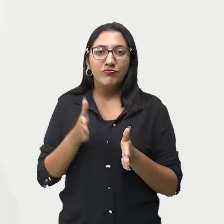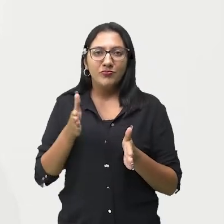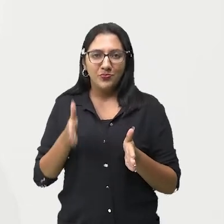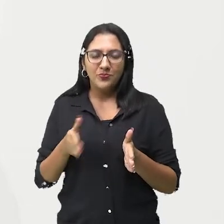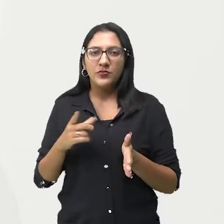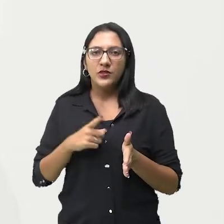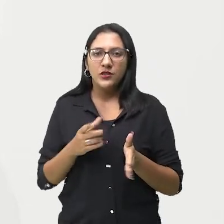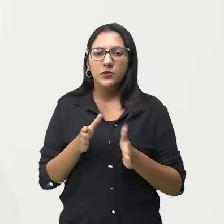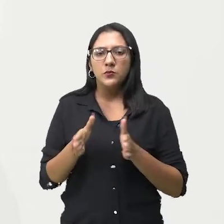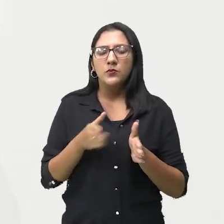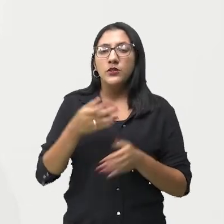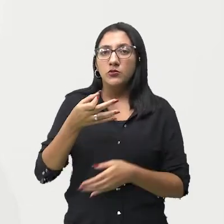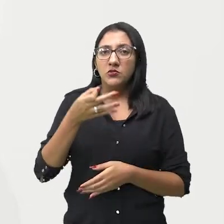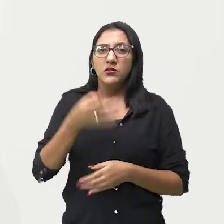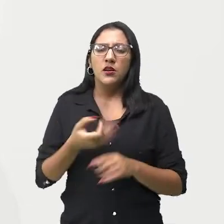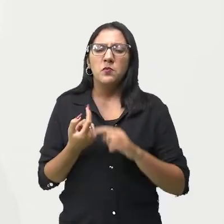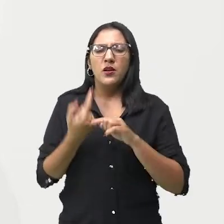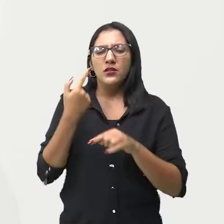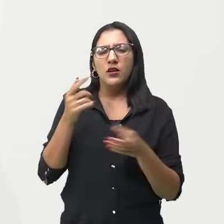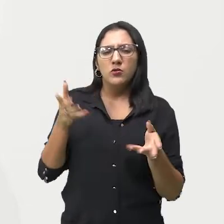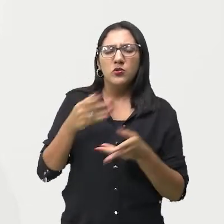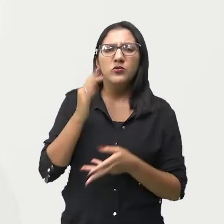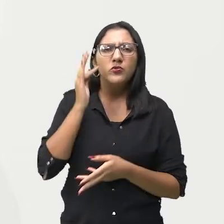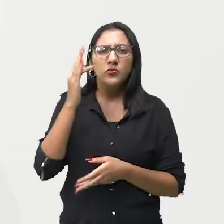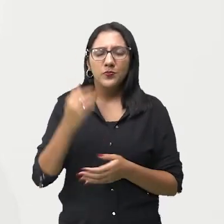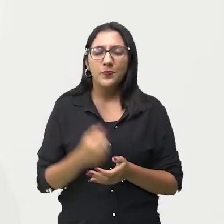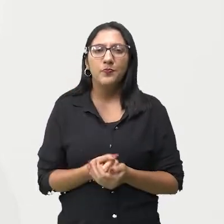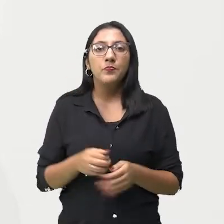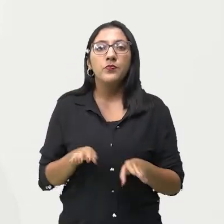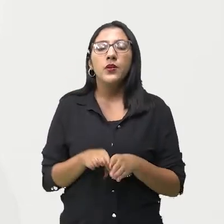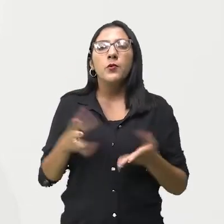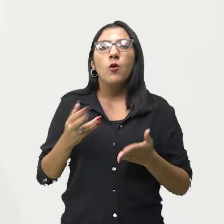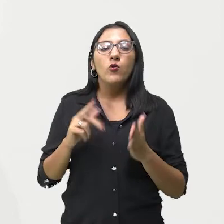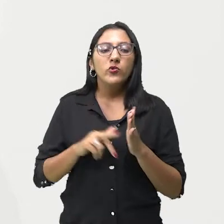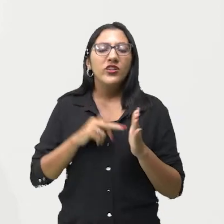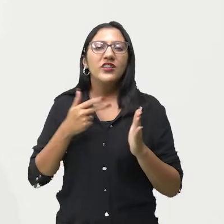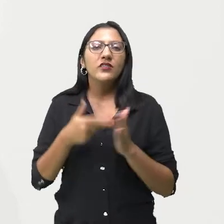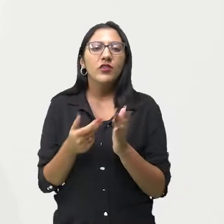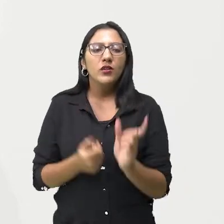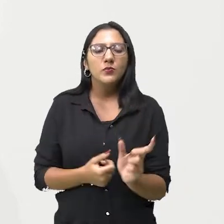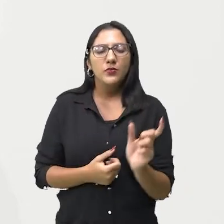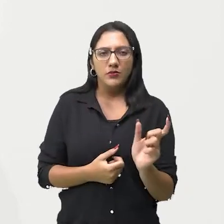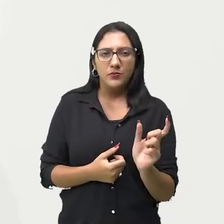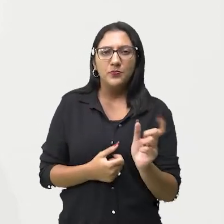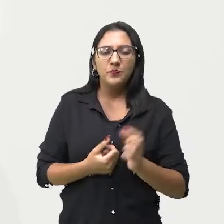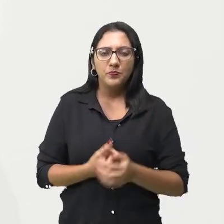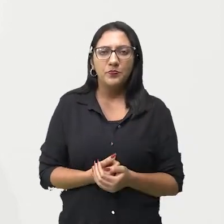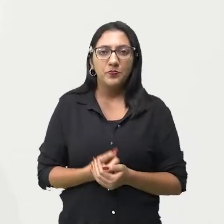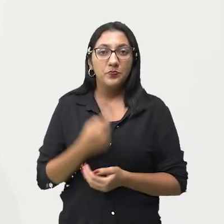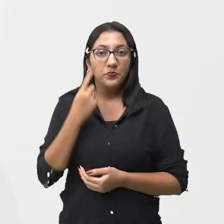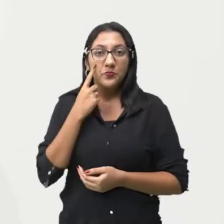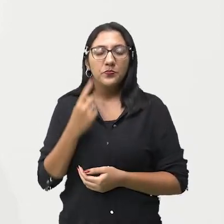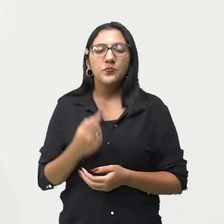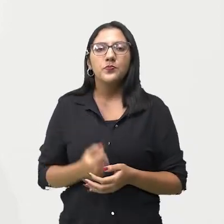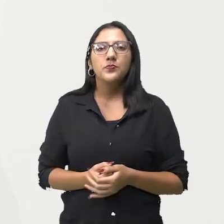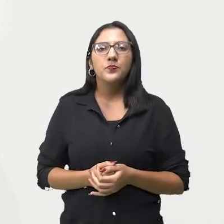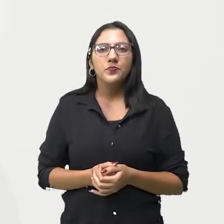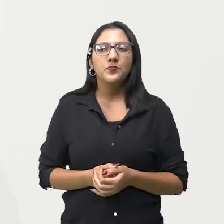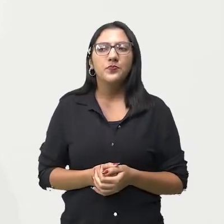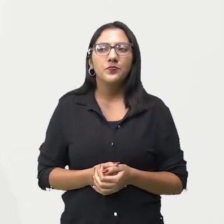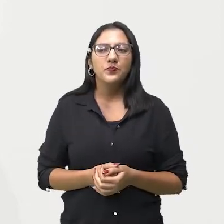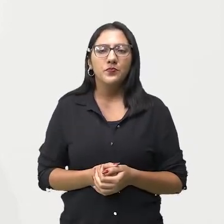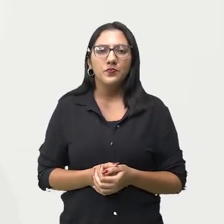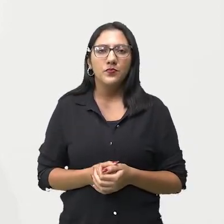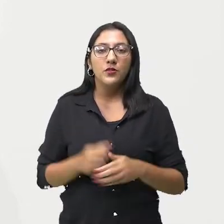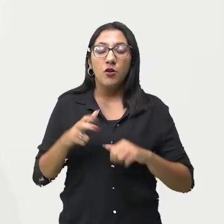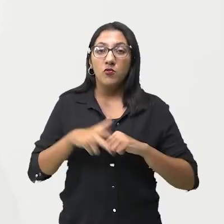que eles indicam e o efeito de sentido que eles querem gerar, tá bom? Então, esse quadro se organiza dessa forma.